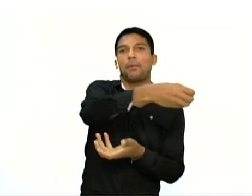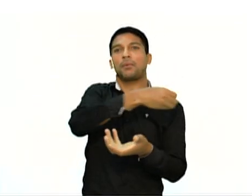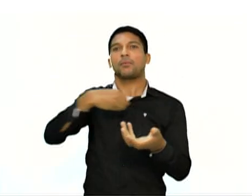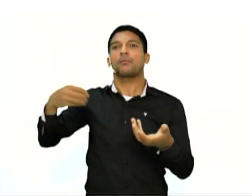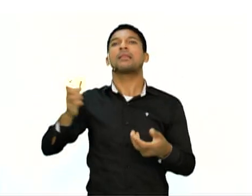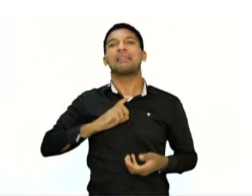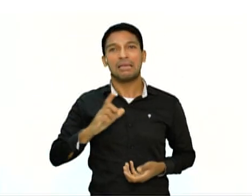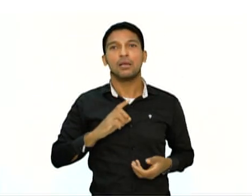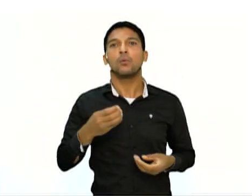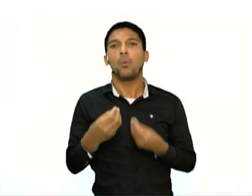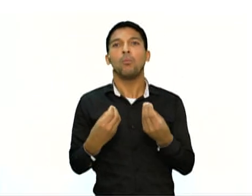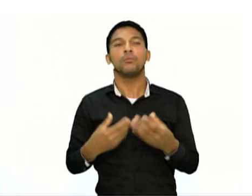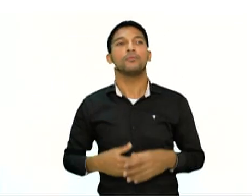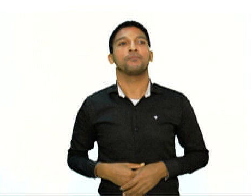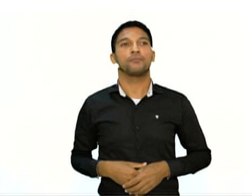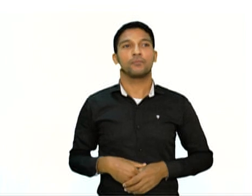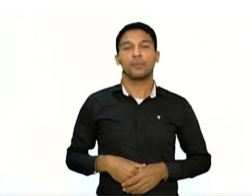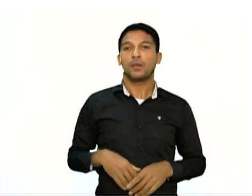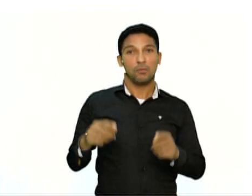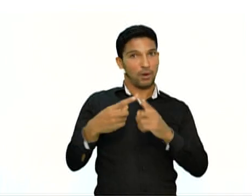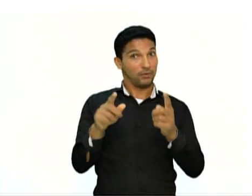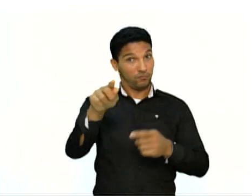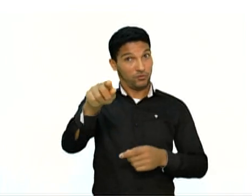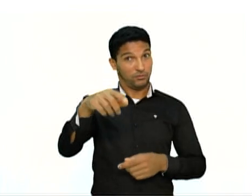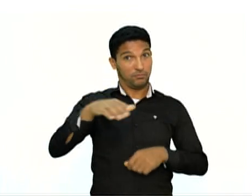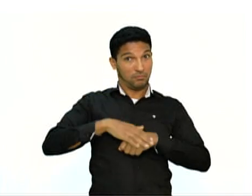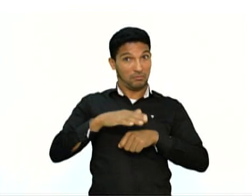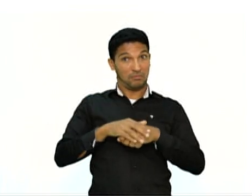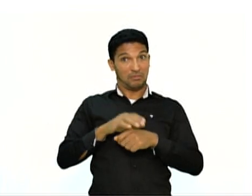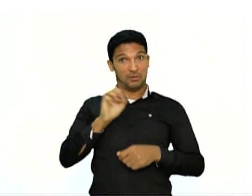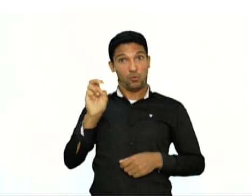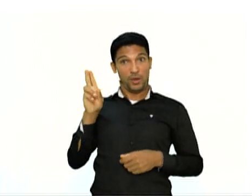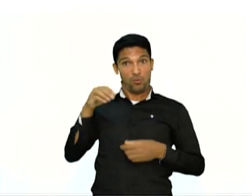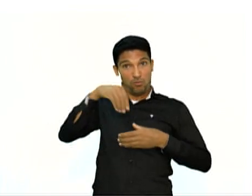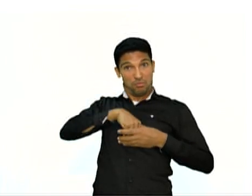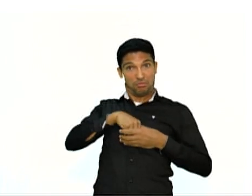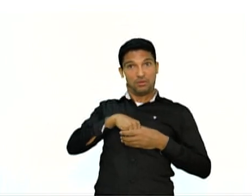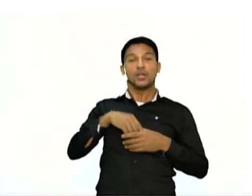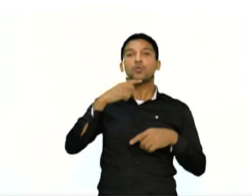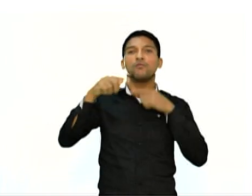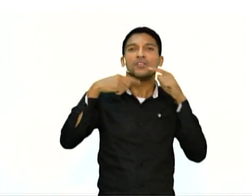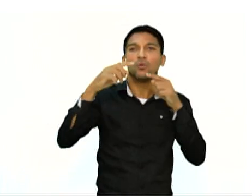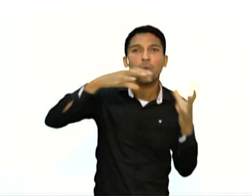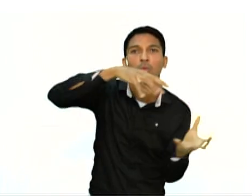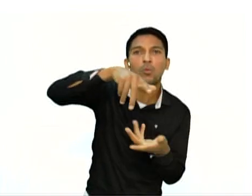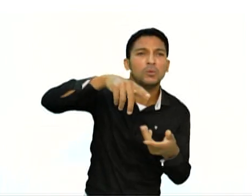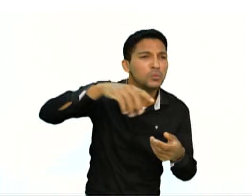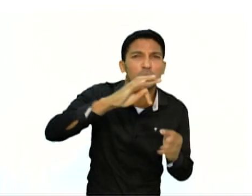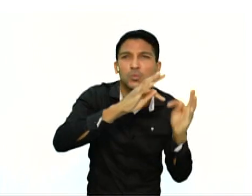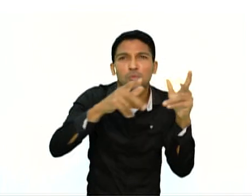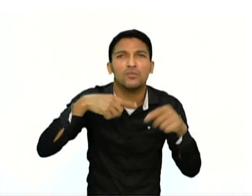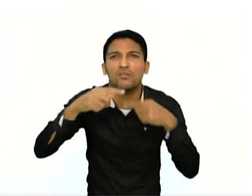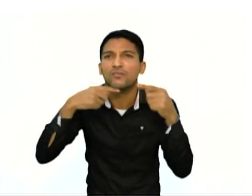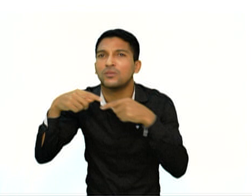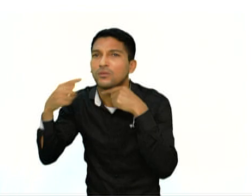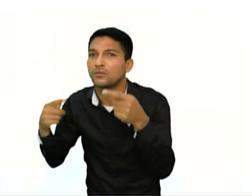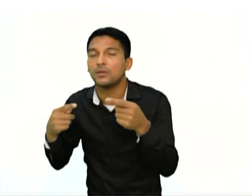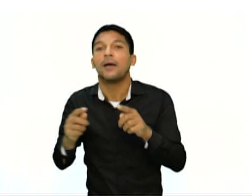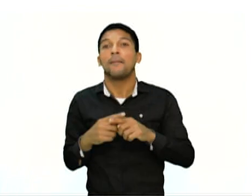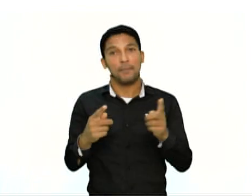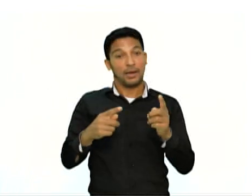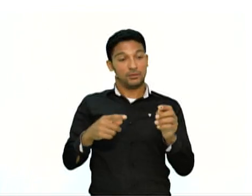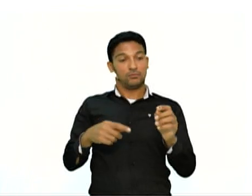ó, esse é o processo. Eu duvidei de tudo. Agora, eu preciso constatar aquilo que ao